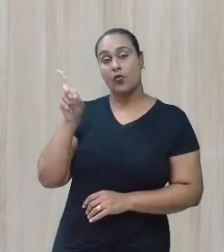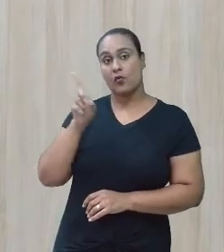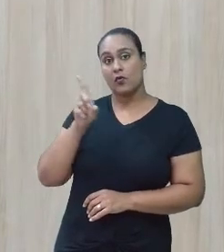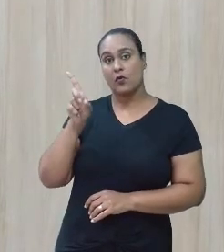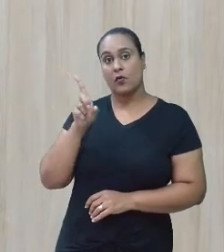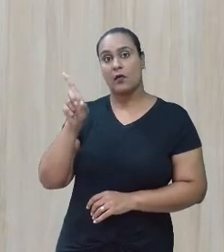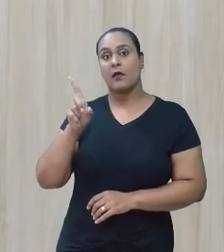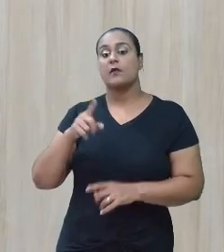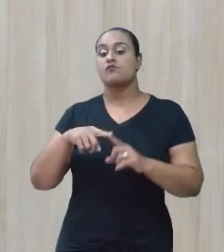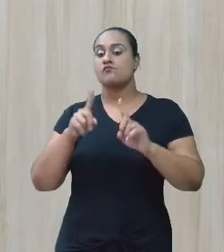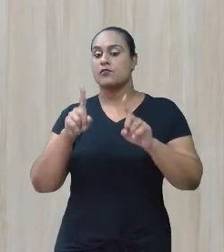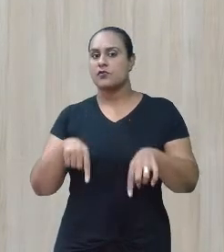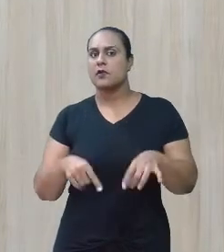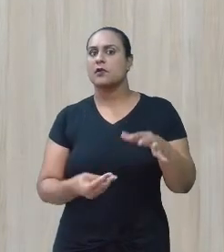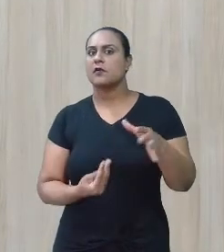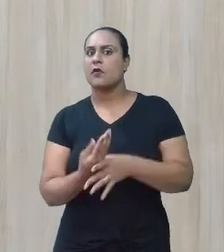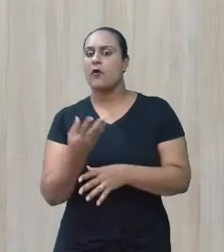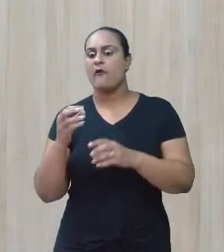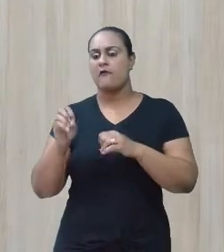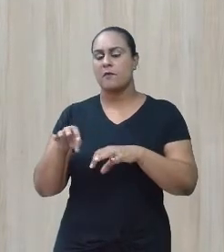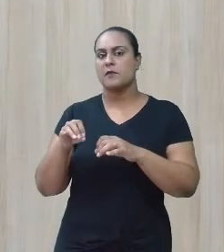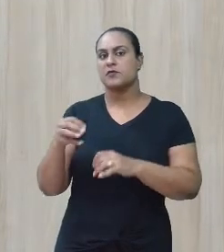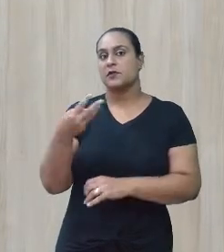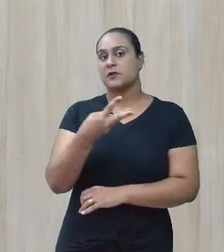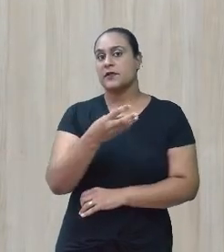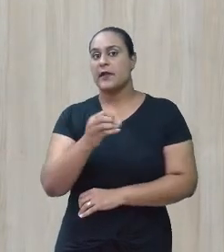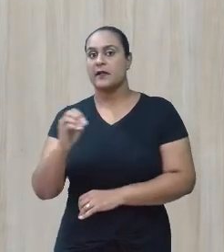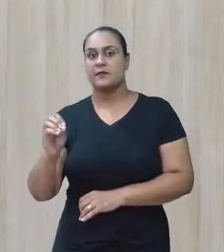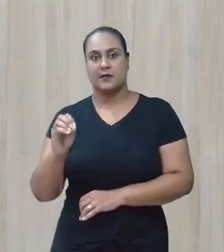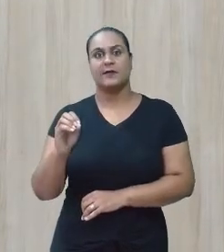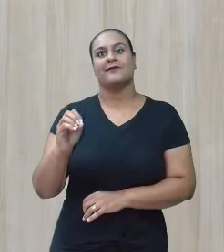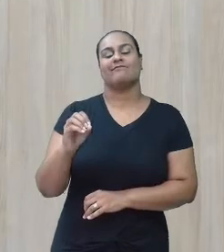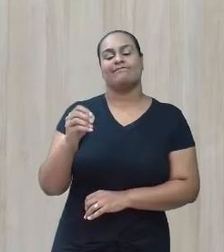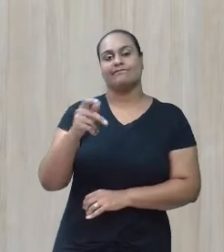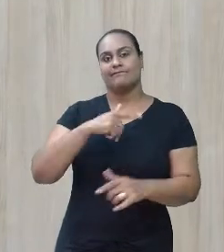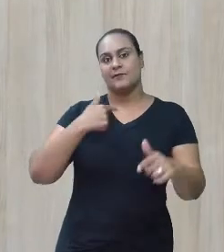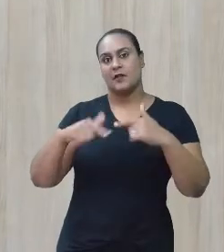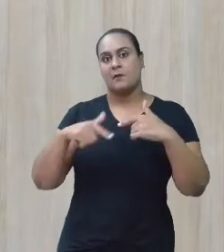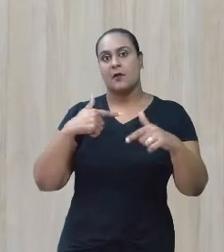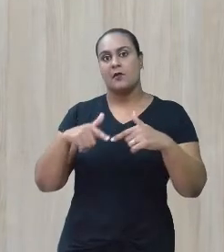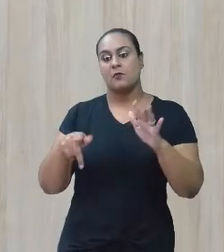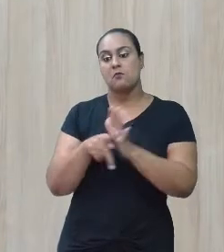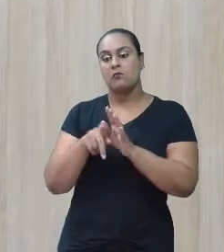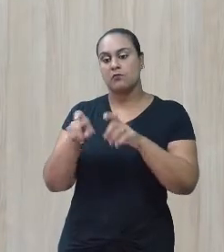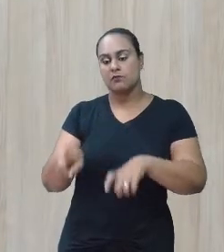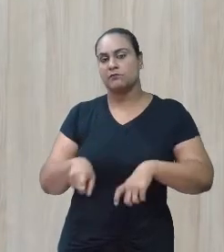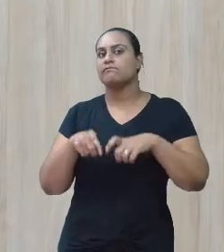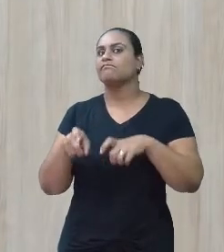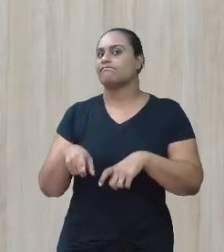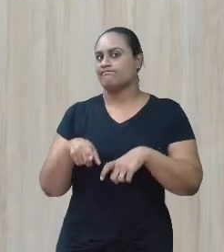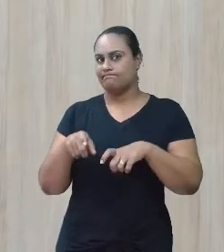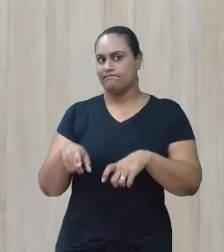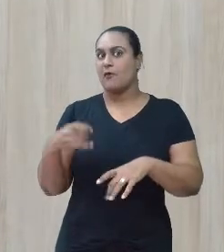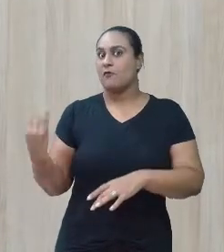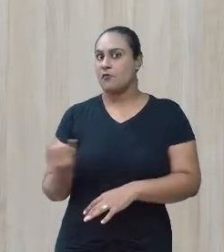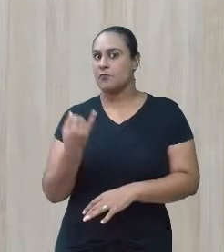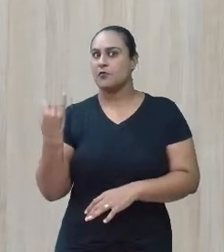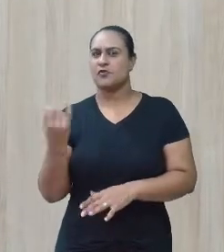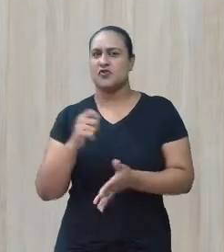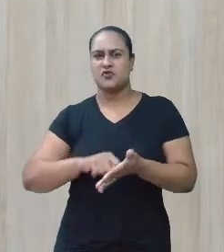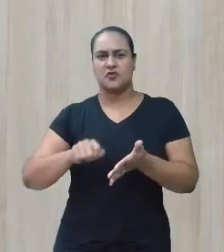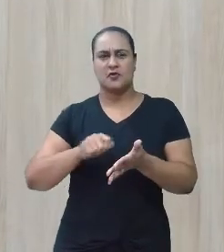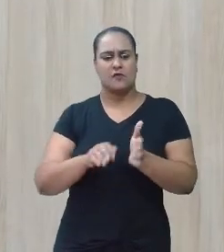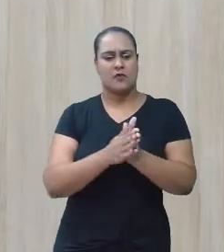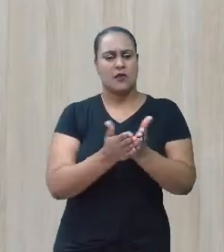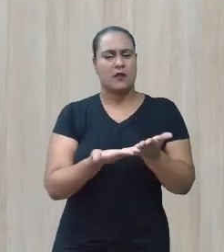foi esse projeto, ele alfabetizou 300 trabalhadores rurais. Então, isso aí foi um marco enorme. Então, ele escreveu vários livros, deixou